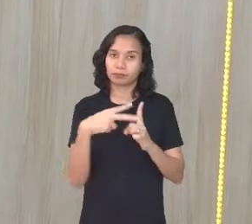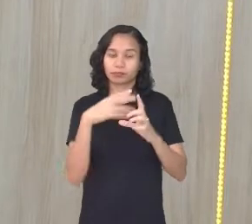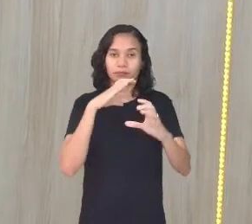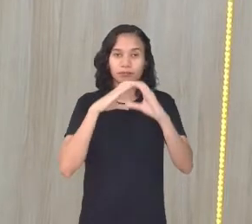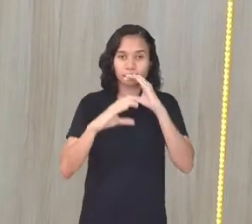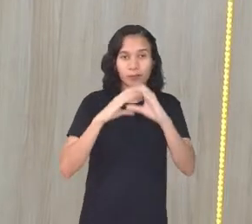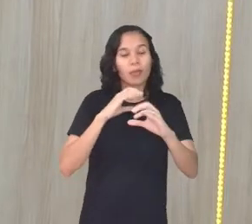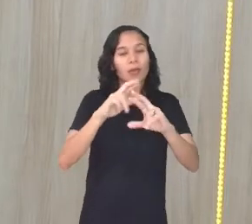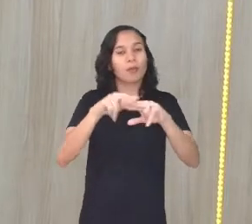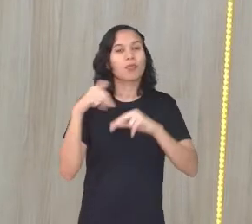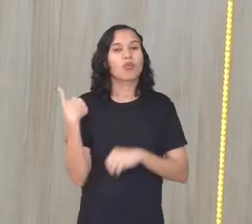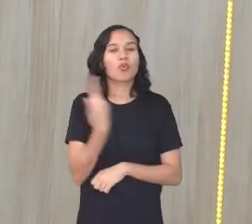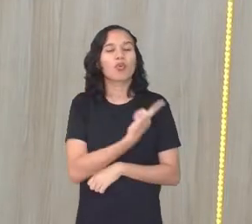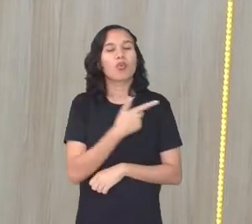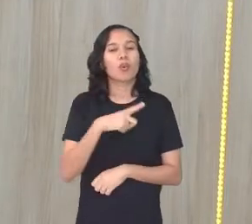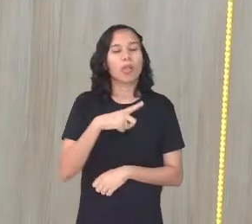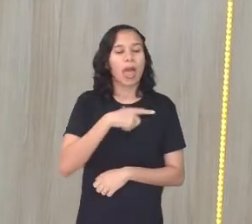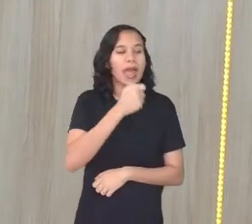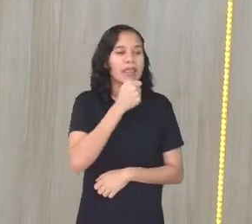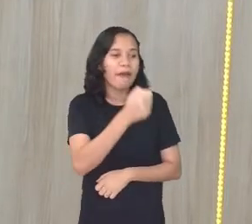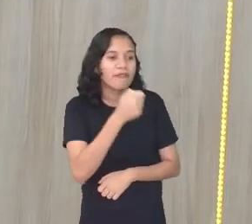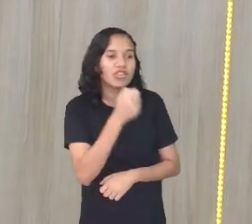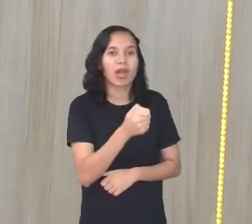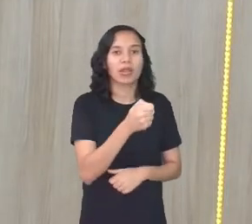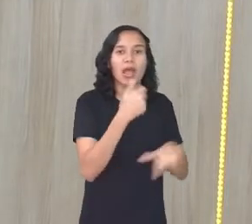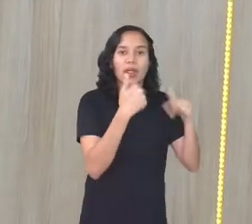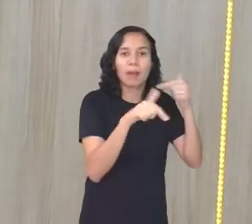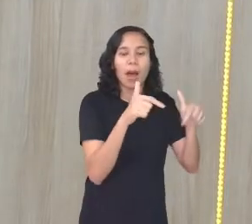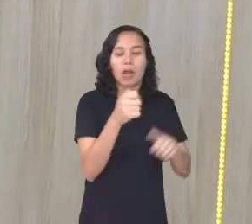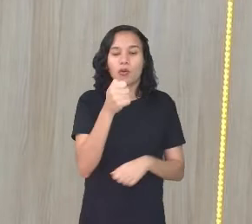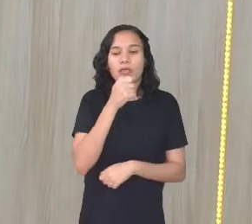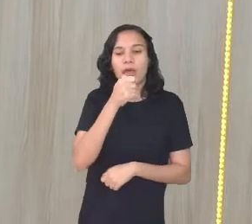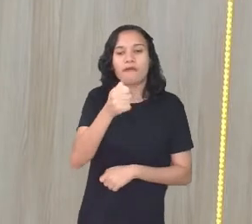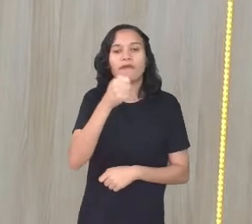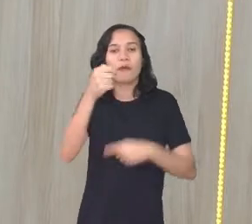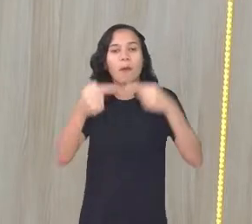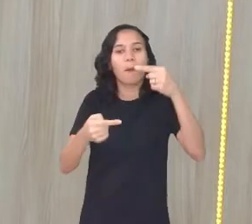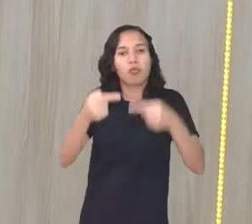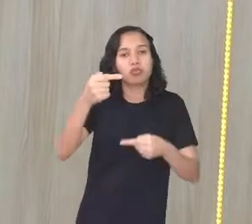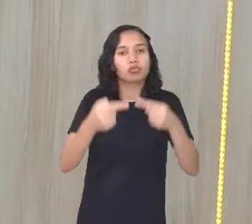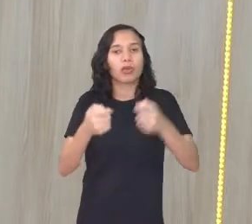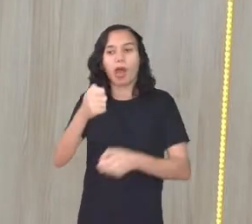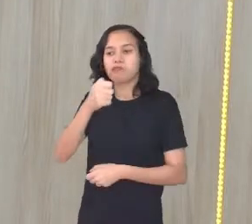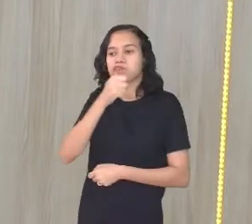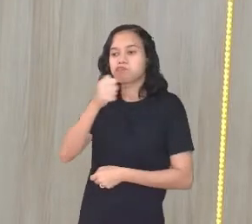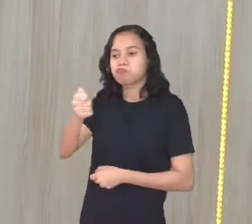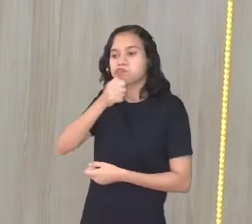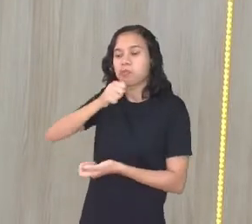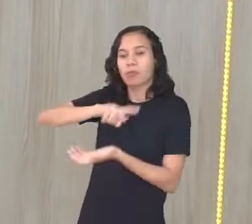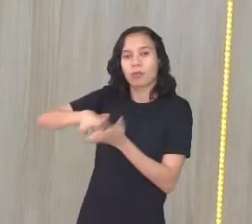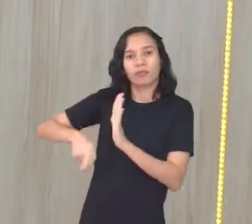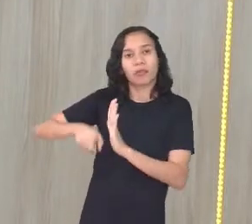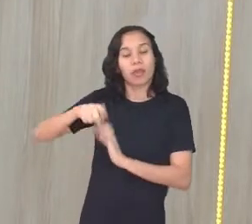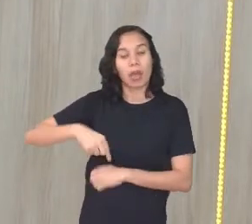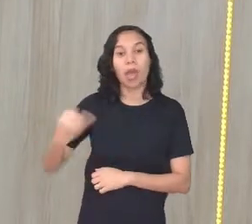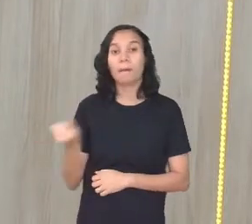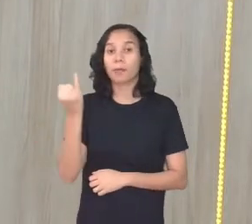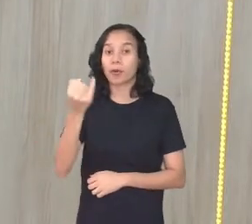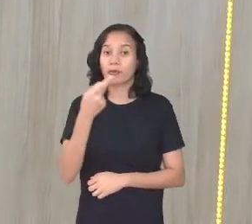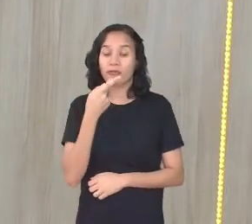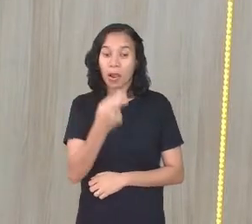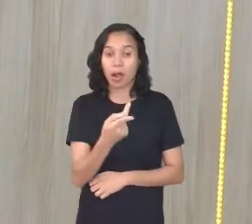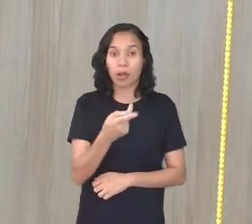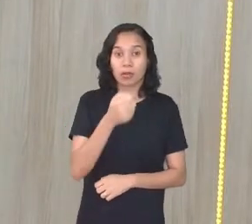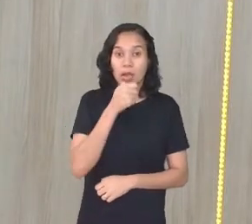comunicação. Então, a gente tem entrevista para emprego, a gente tem entrevista política. E é muito importante falar de entrevista política, por quê? Porque a gente